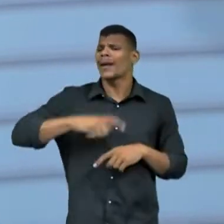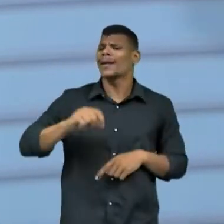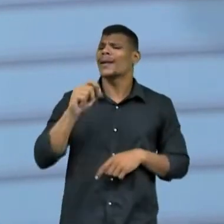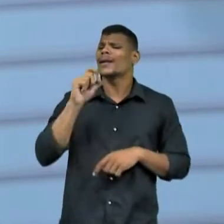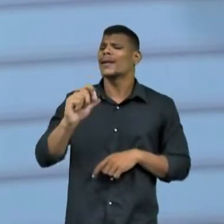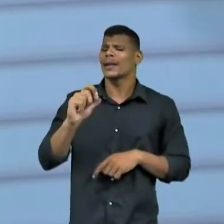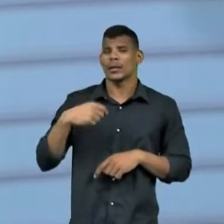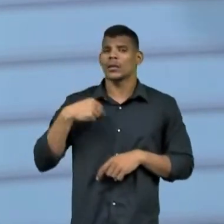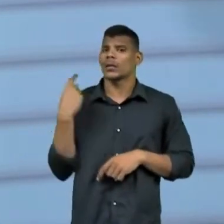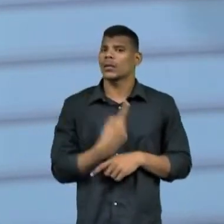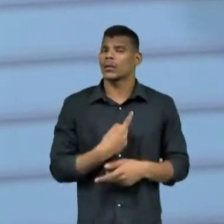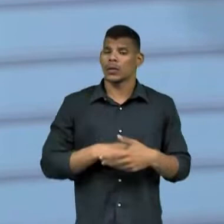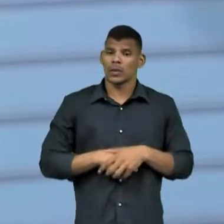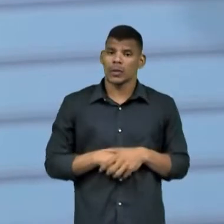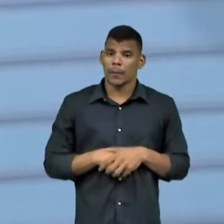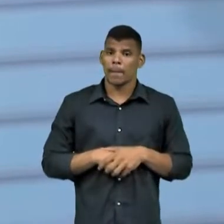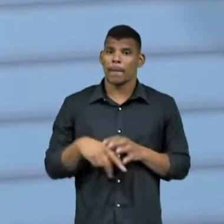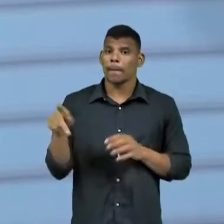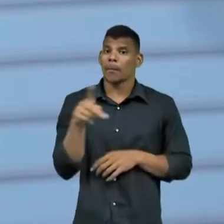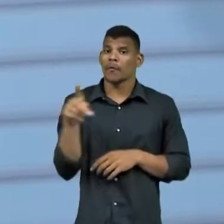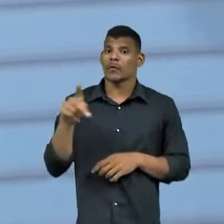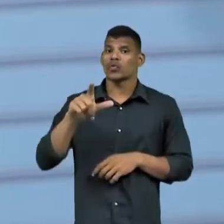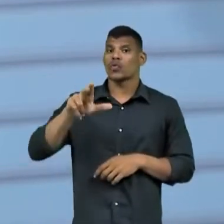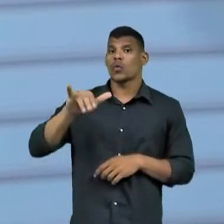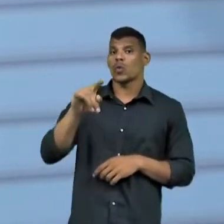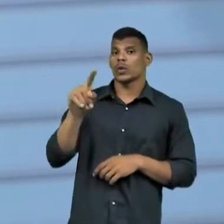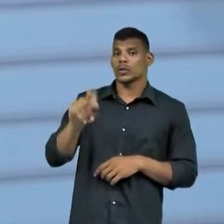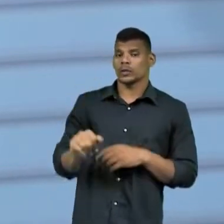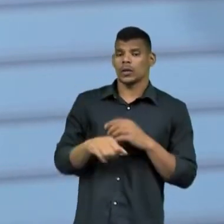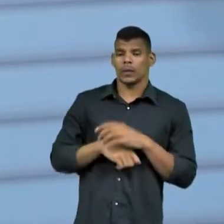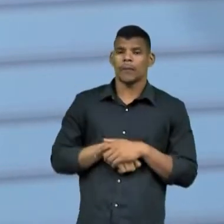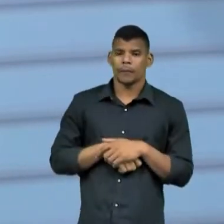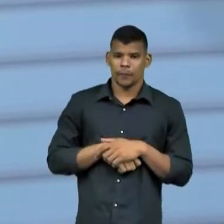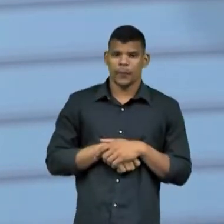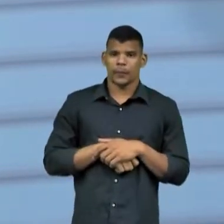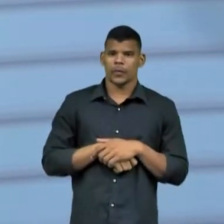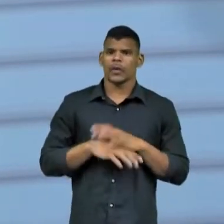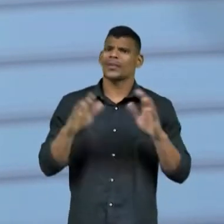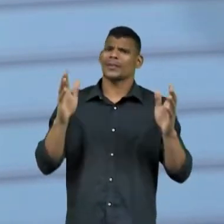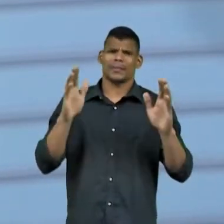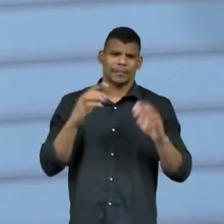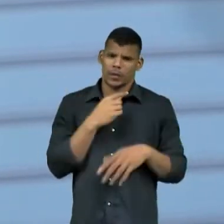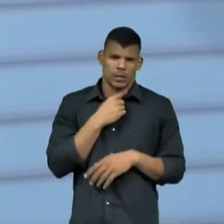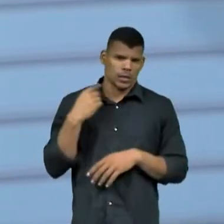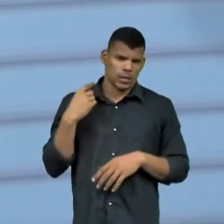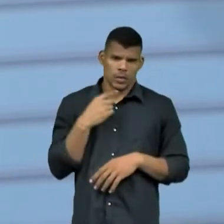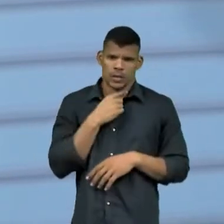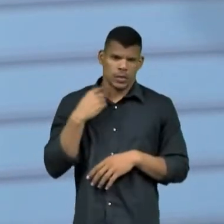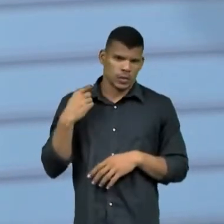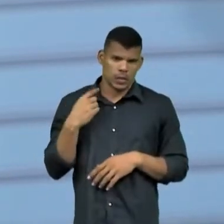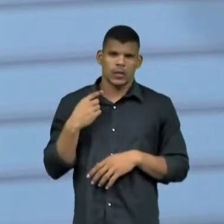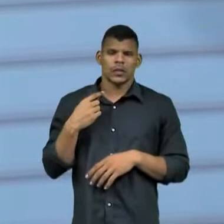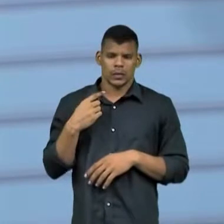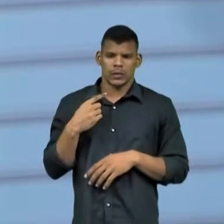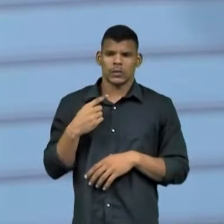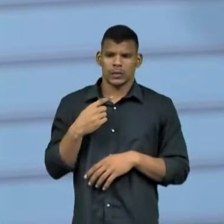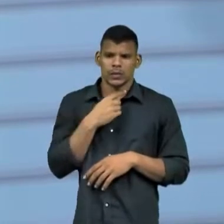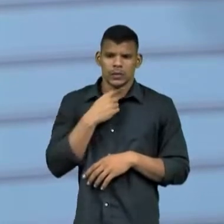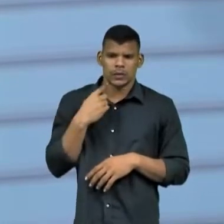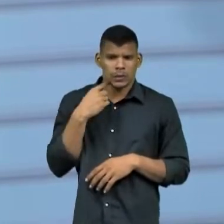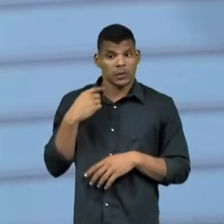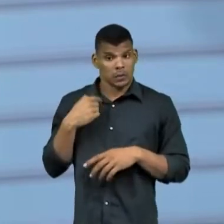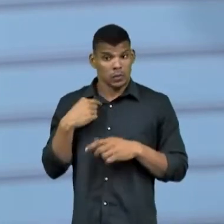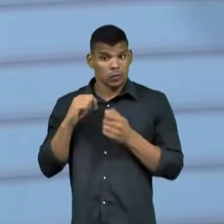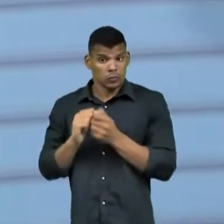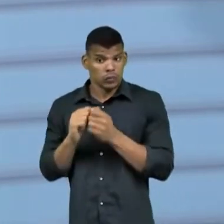que é de uma amiga minha professora Luísa de Teodoro que já foi pro céu muito querida muito amada convi eu convivi com ela é grande